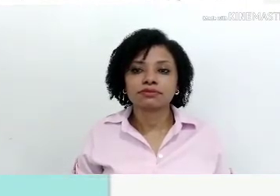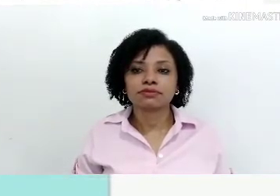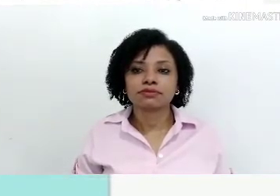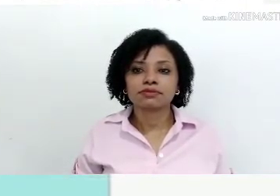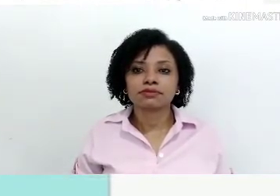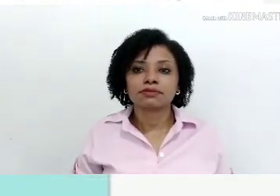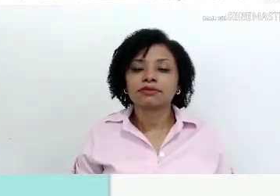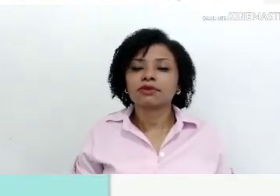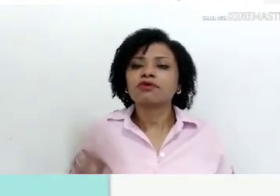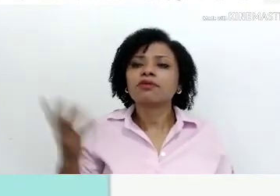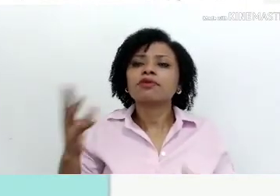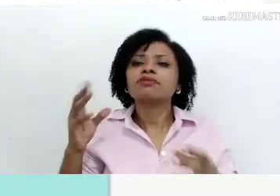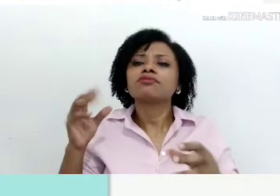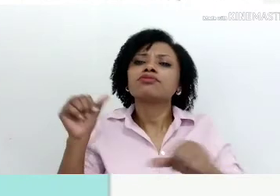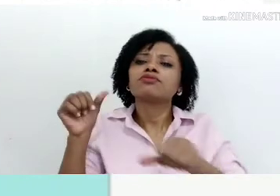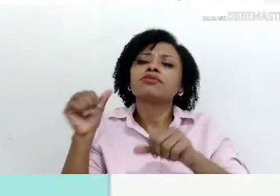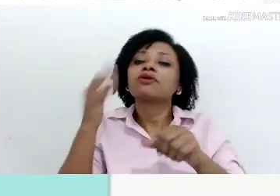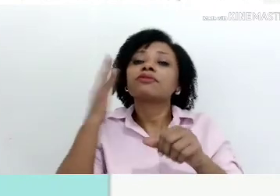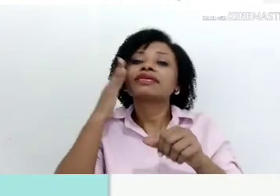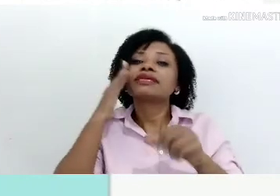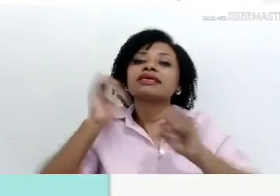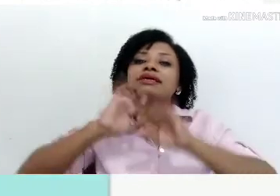Vamos tentar interpretar isso num gráfico.